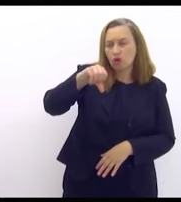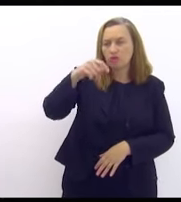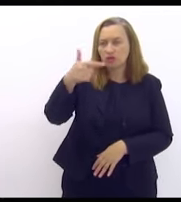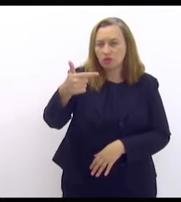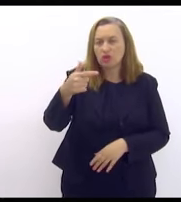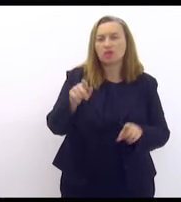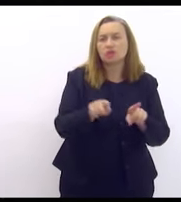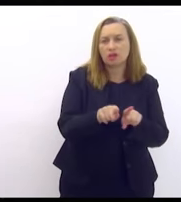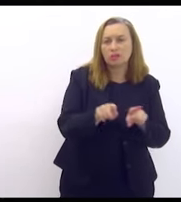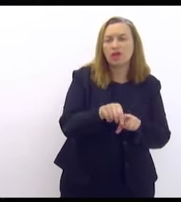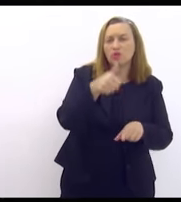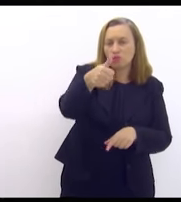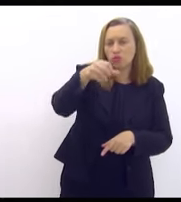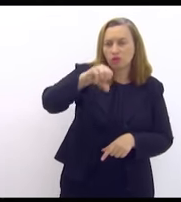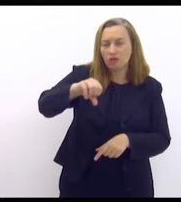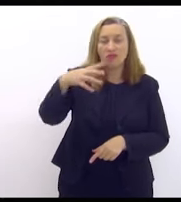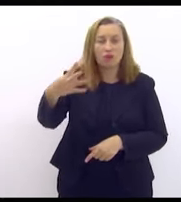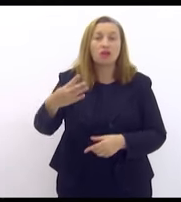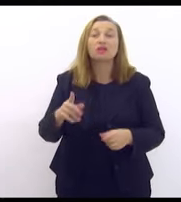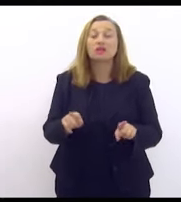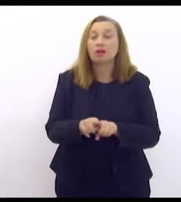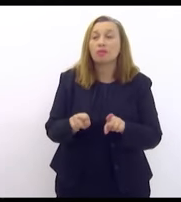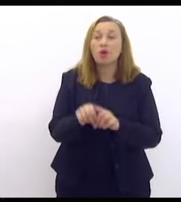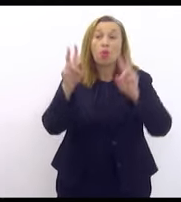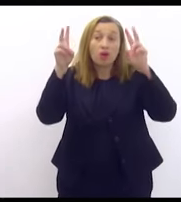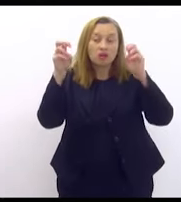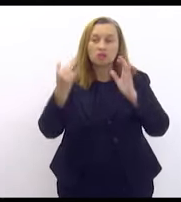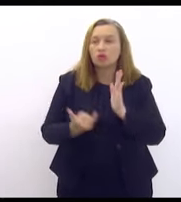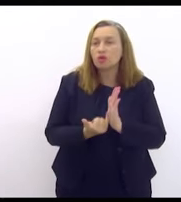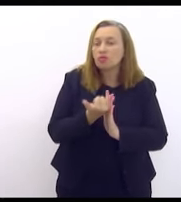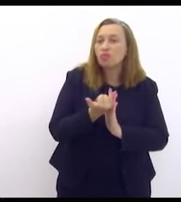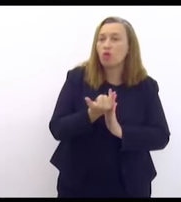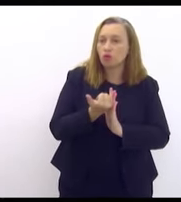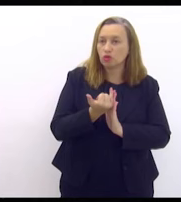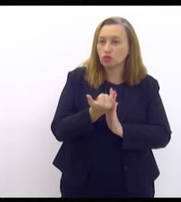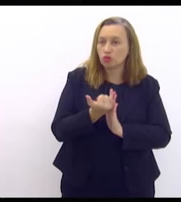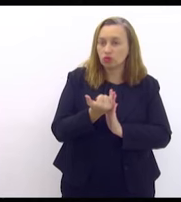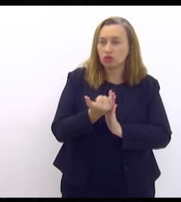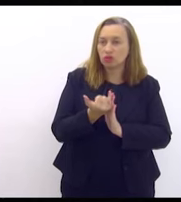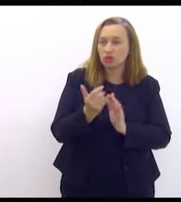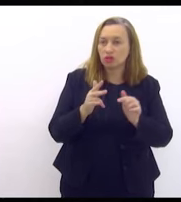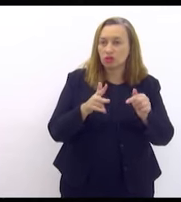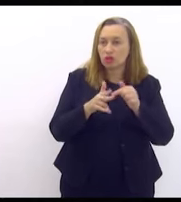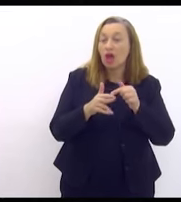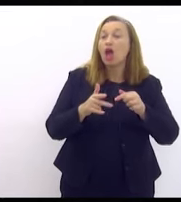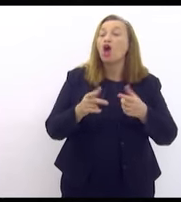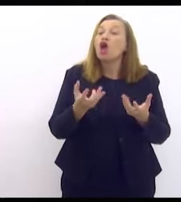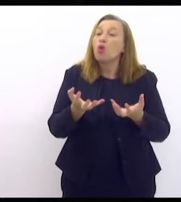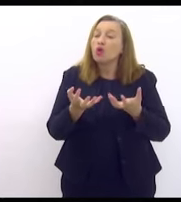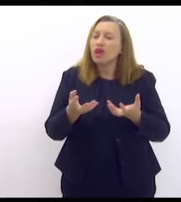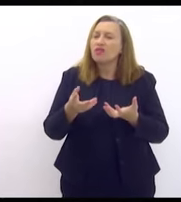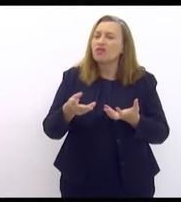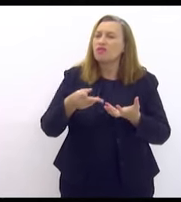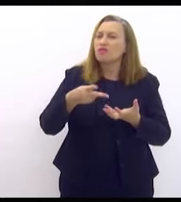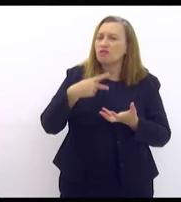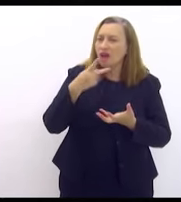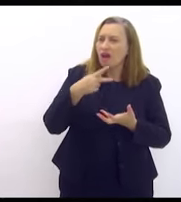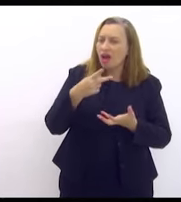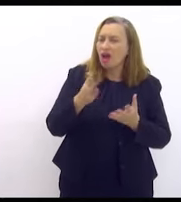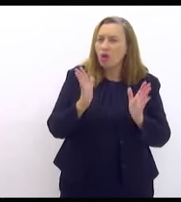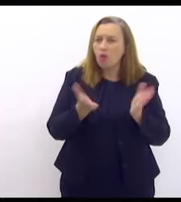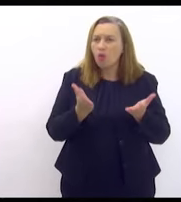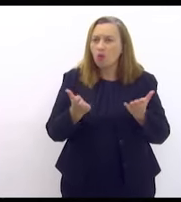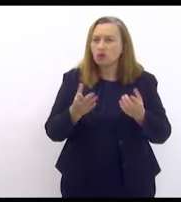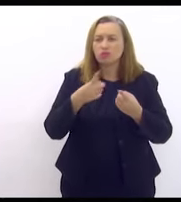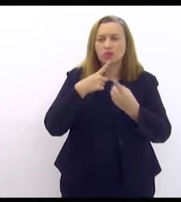E também temos aí a questão do imposto de renda retido na fonte. E eu quero trazer luz para um grande debate